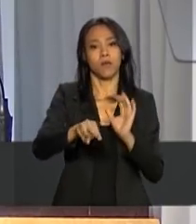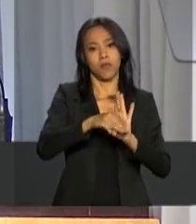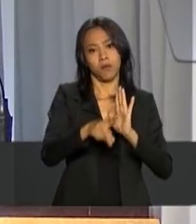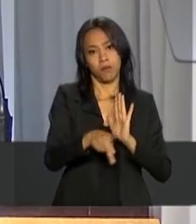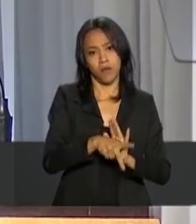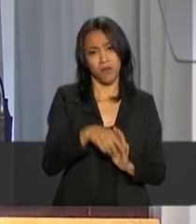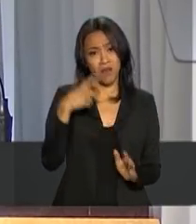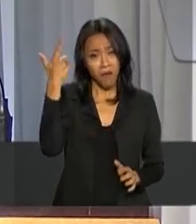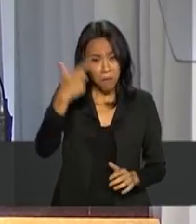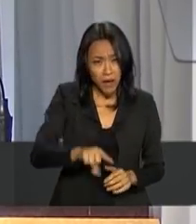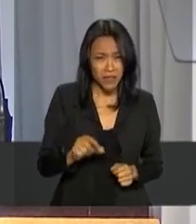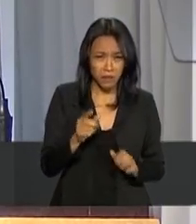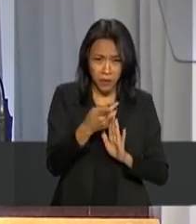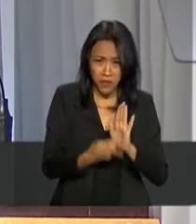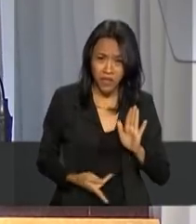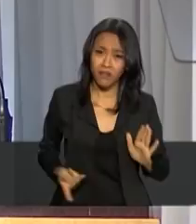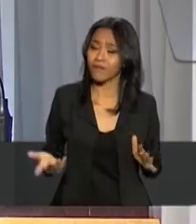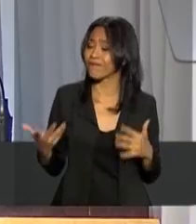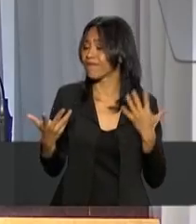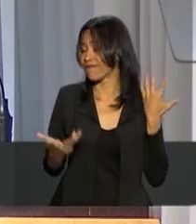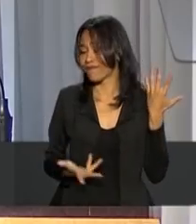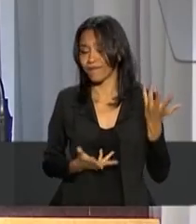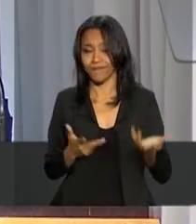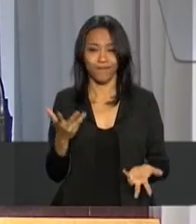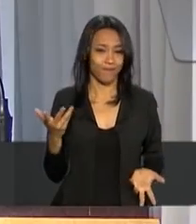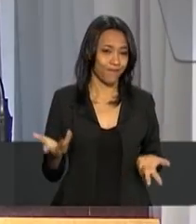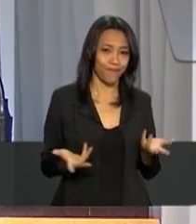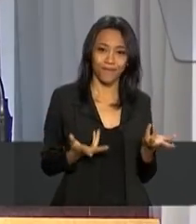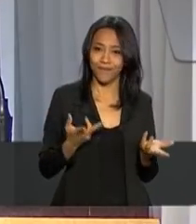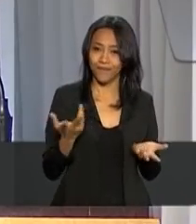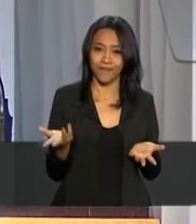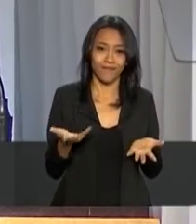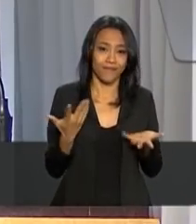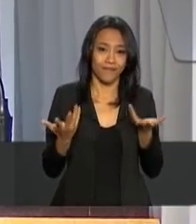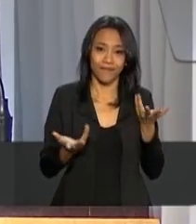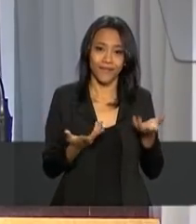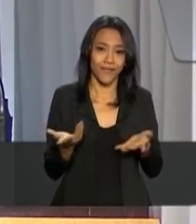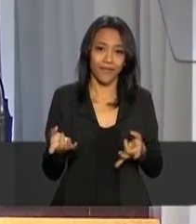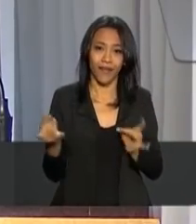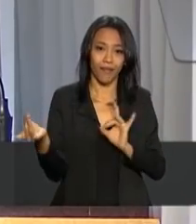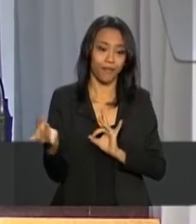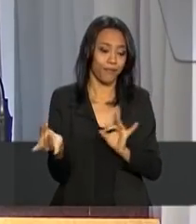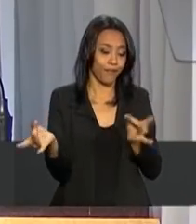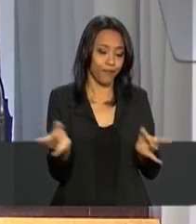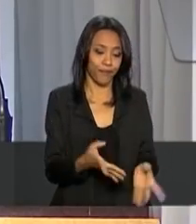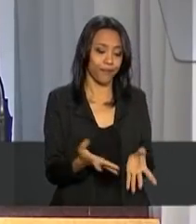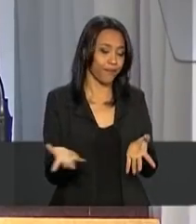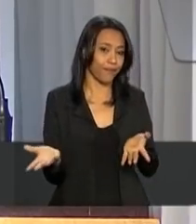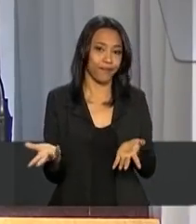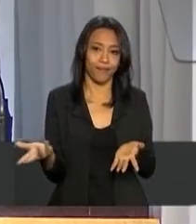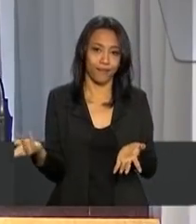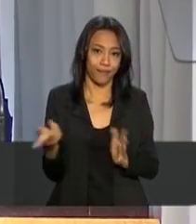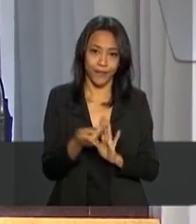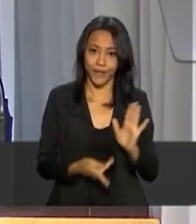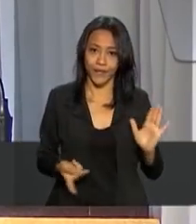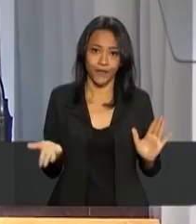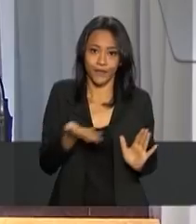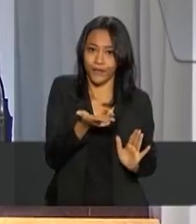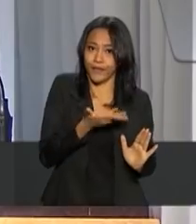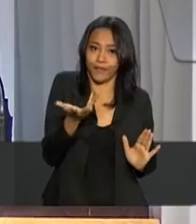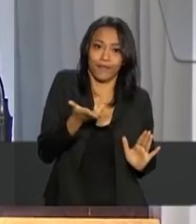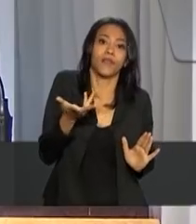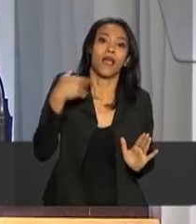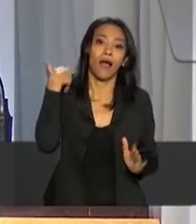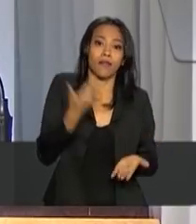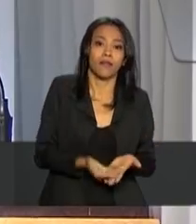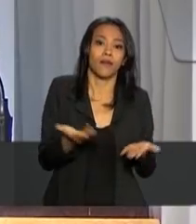fizer mais um projeto, vai ficar ao lado de 20, 30 projetos de reforma do ensino médio que